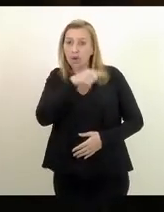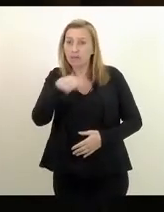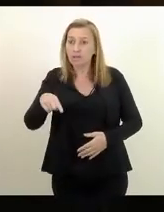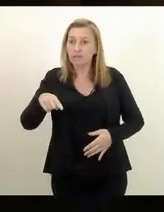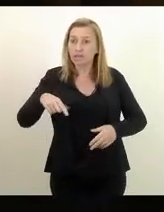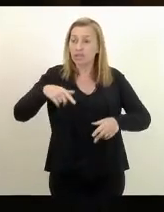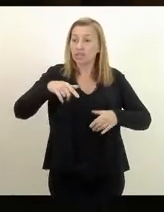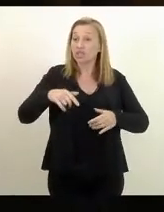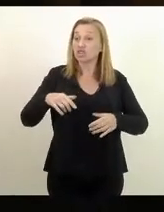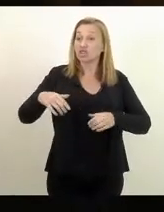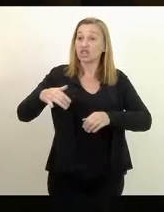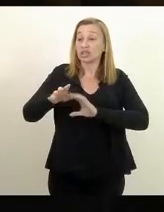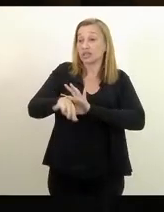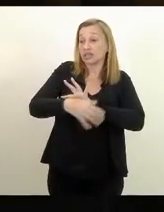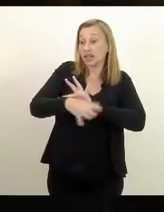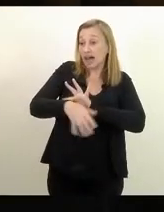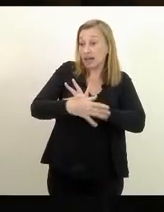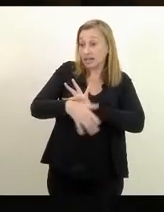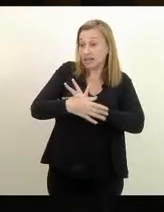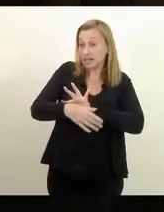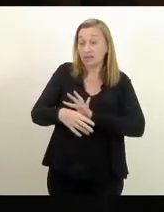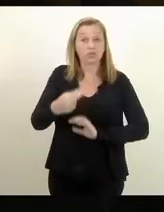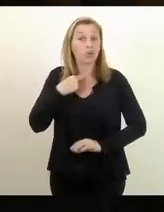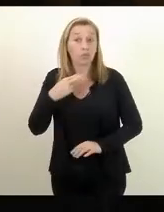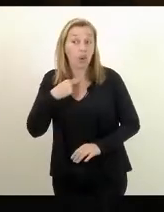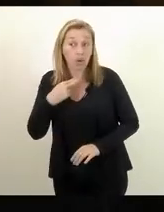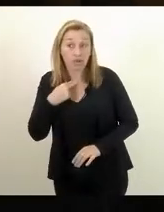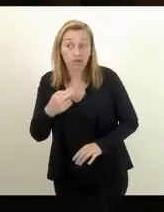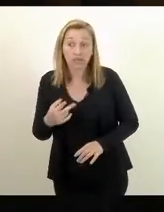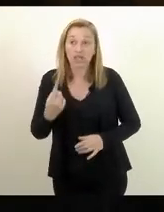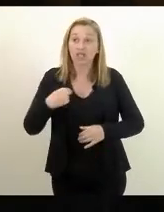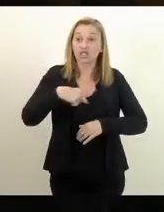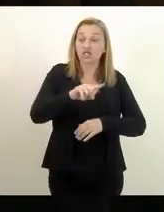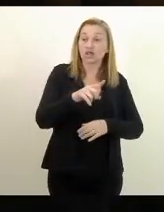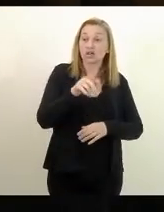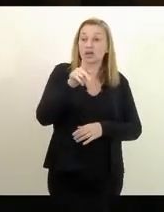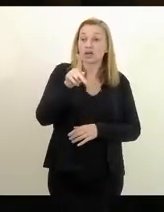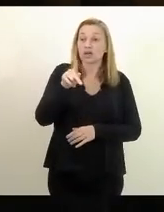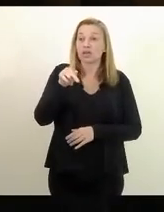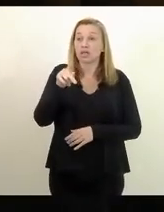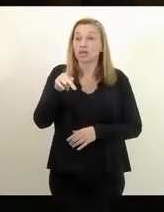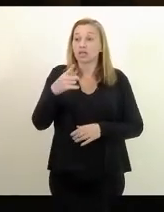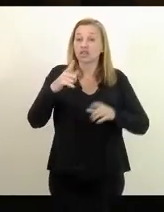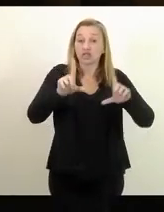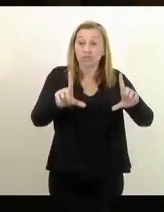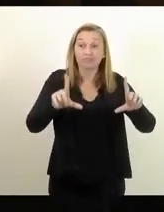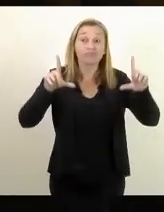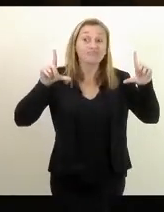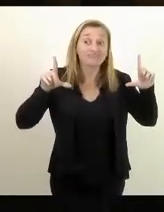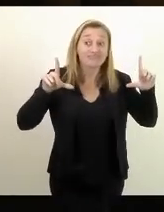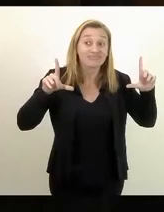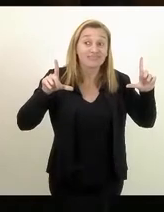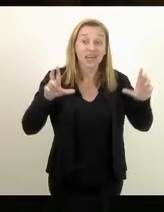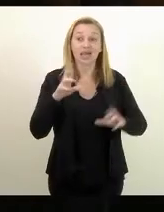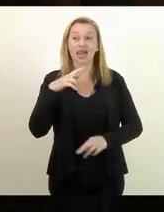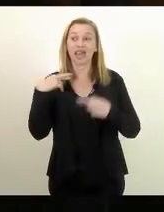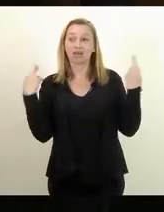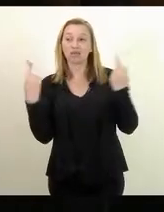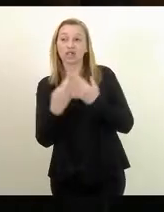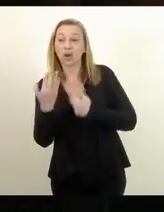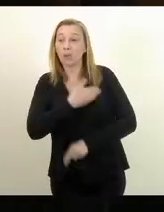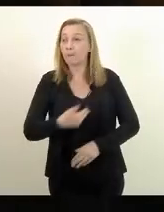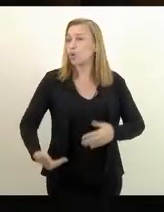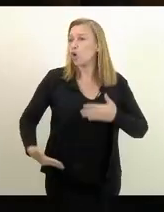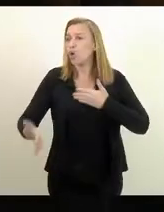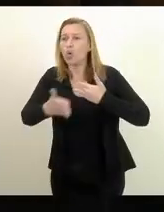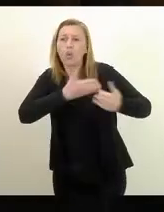andar de táxi são proibidas de participar de programas de rádio de televisão de reuniões públicas de